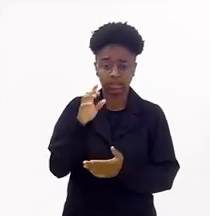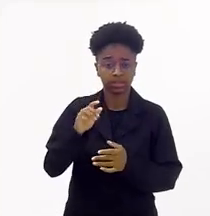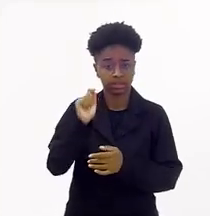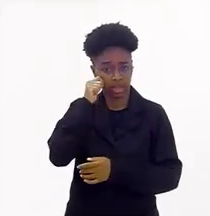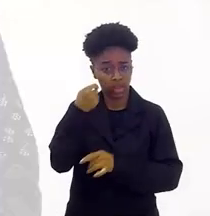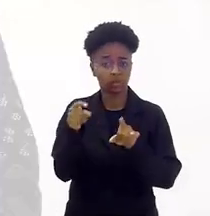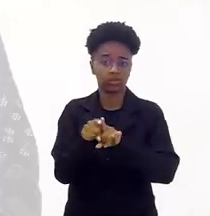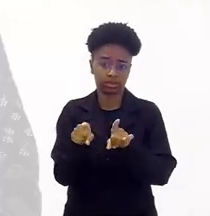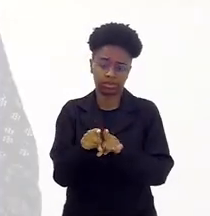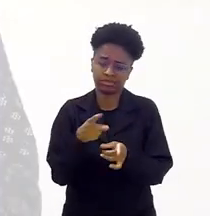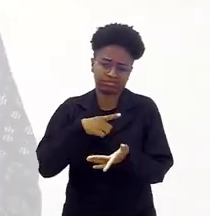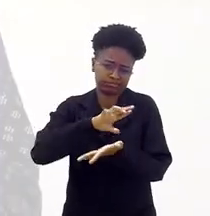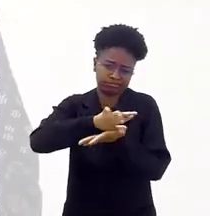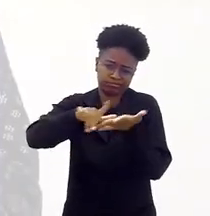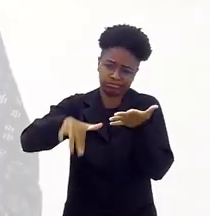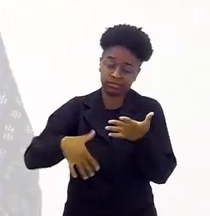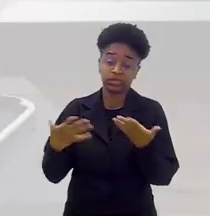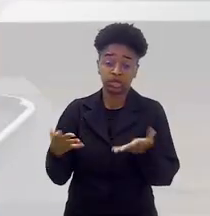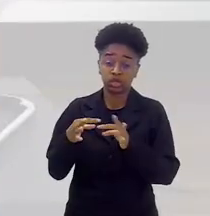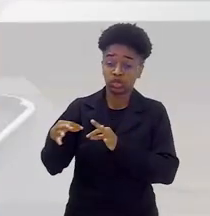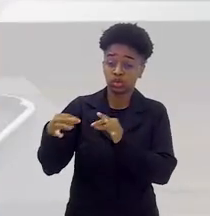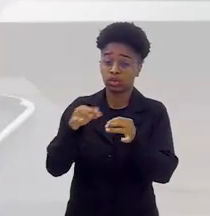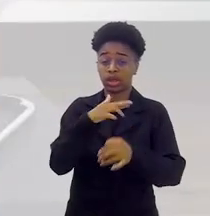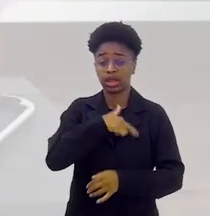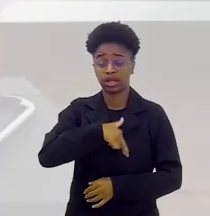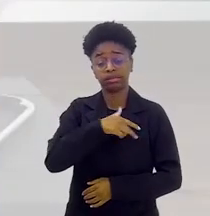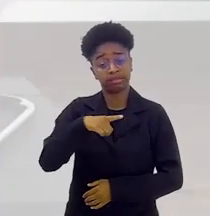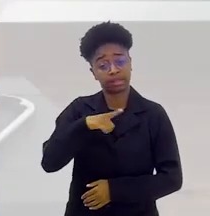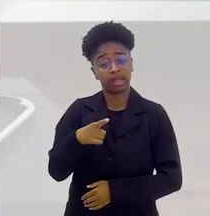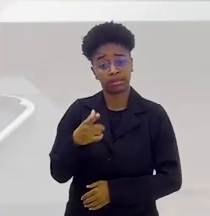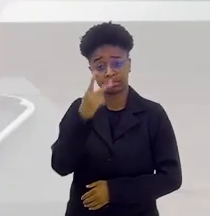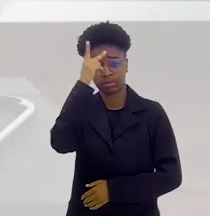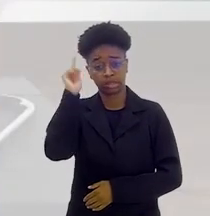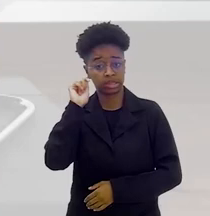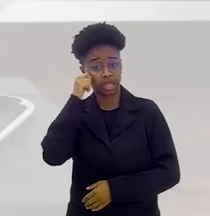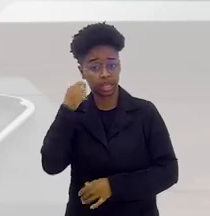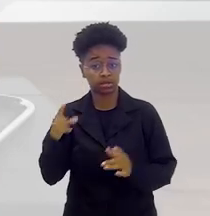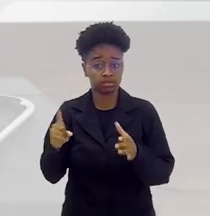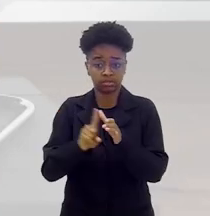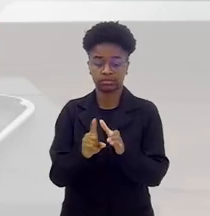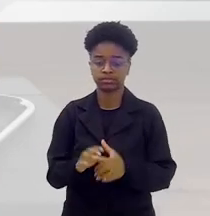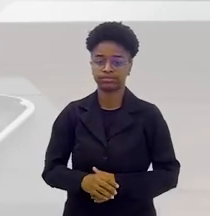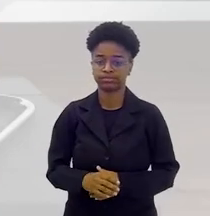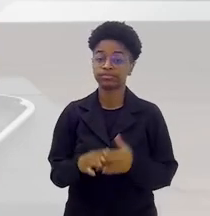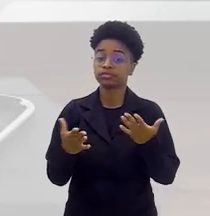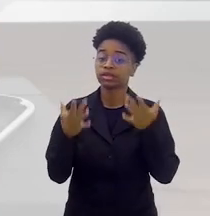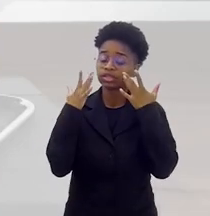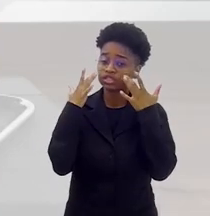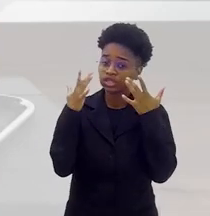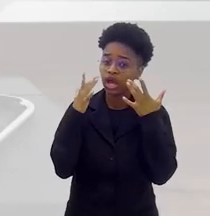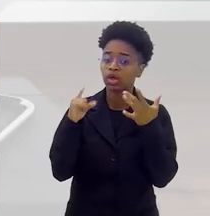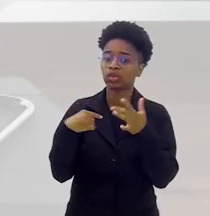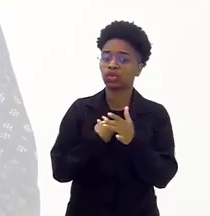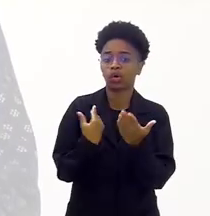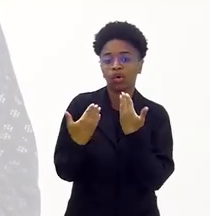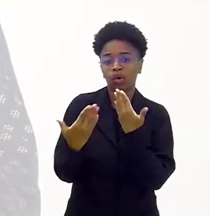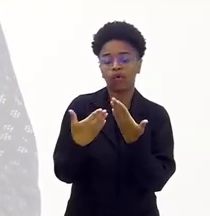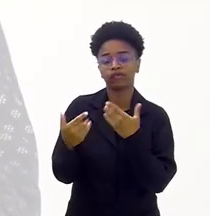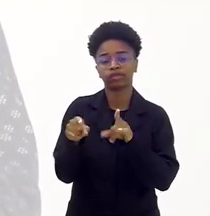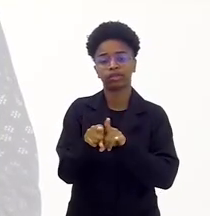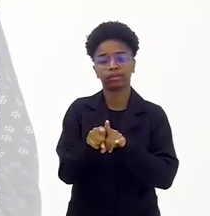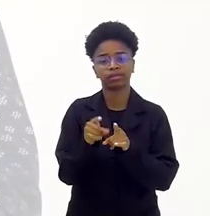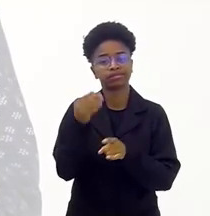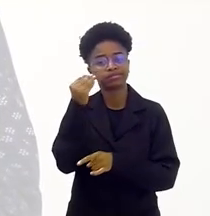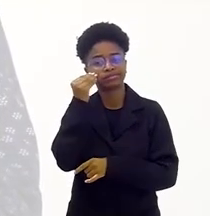Hare Krishna negro, gente, toda religião tem um negro, só isso. A peça dele, a gente até conversando com o